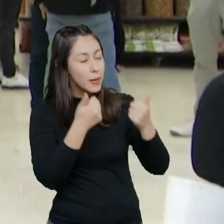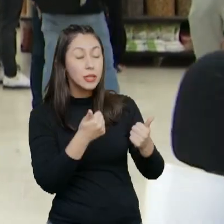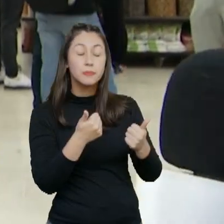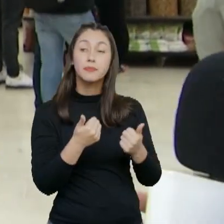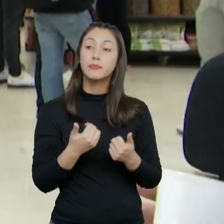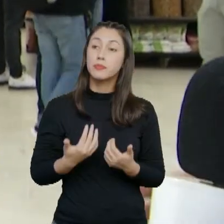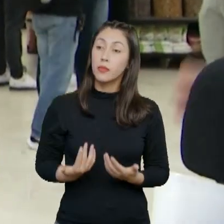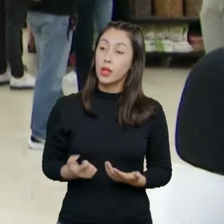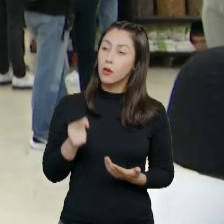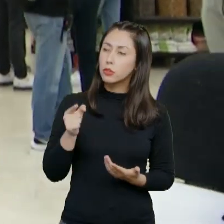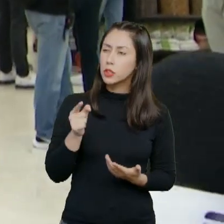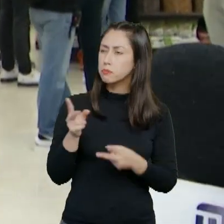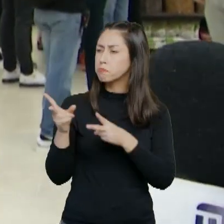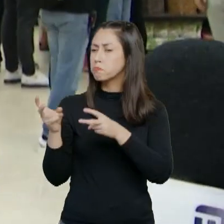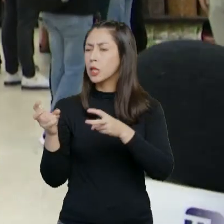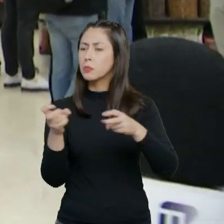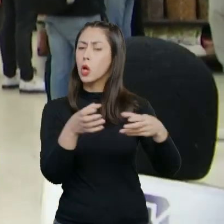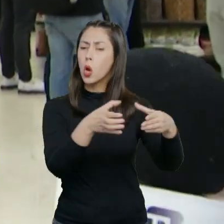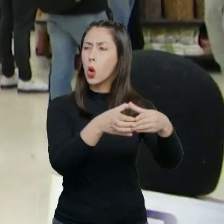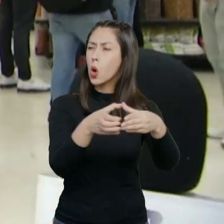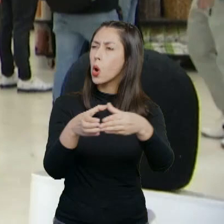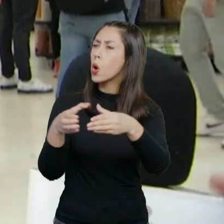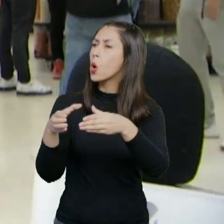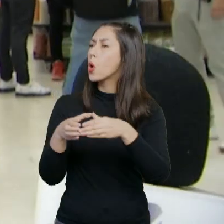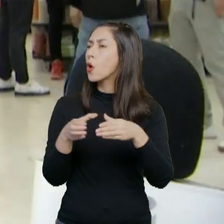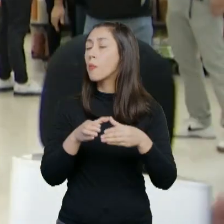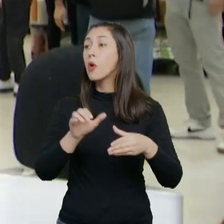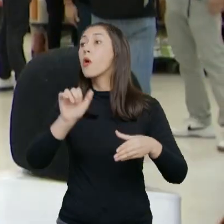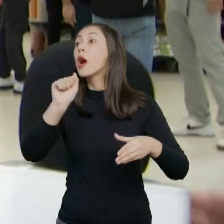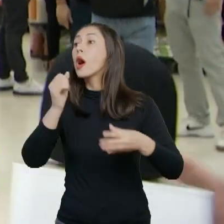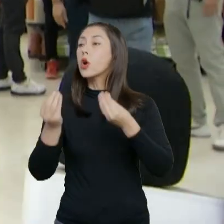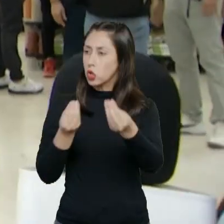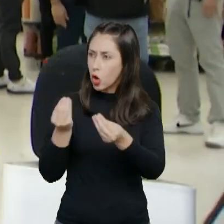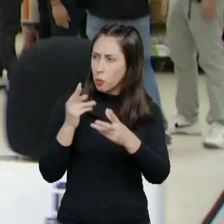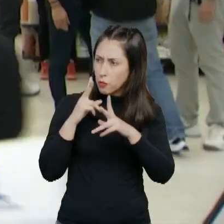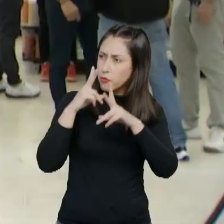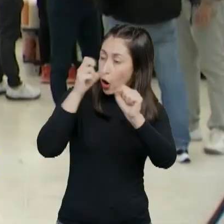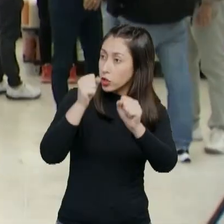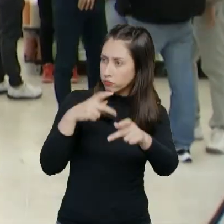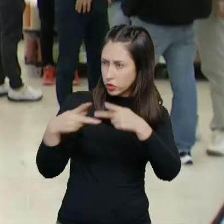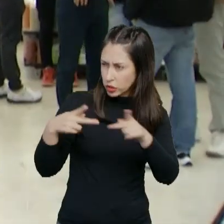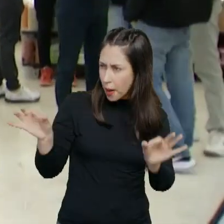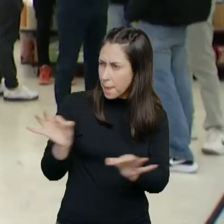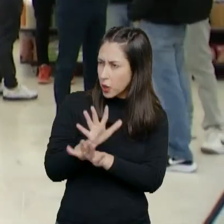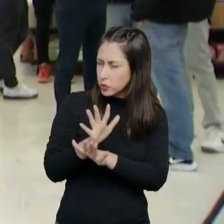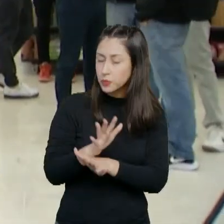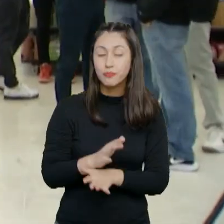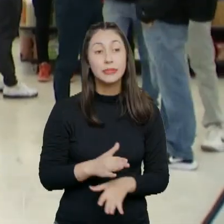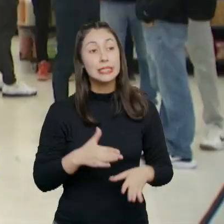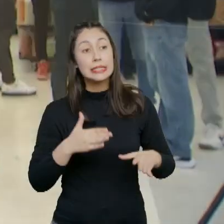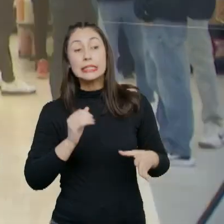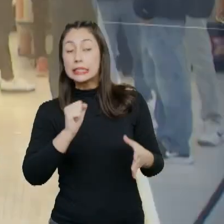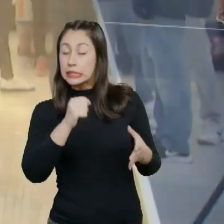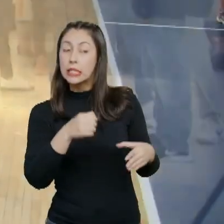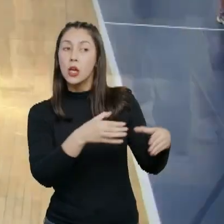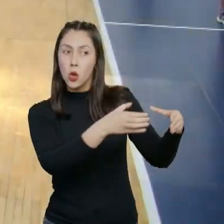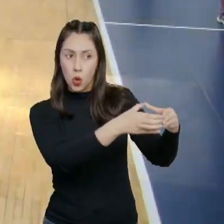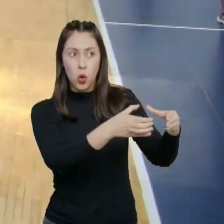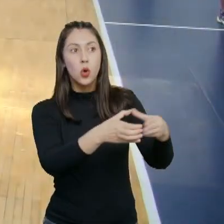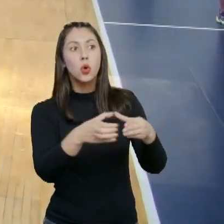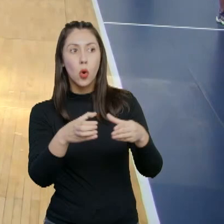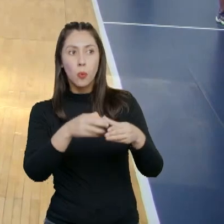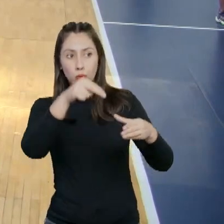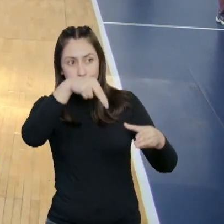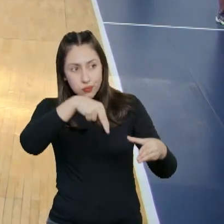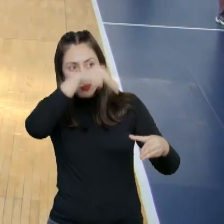você analisou, as equipes do Grupo A, como que elas estão vindo? Estão fortes? São José está preparado? São equipes fortes, né? Três equipes do